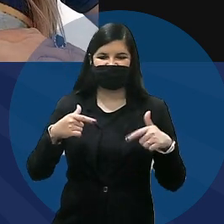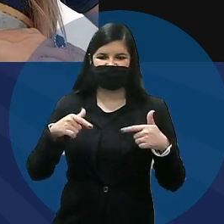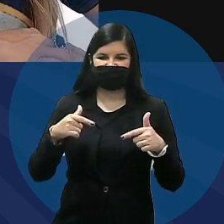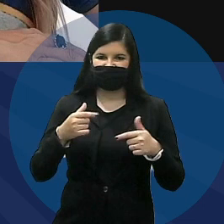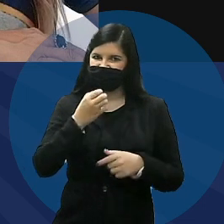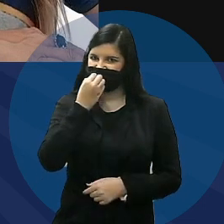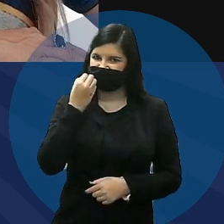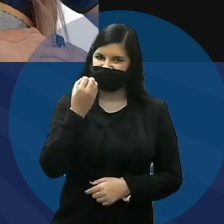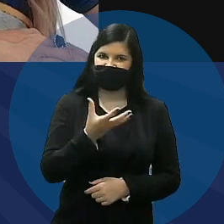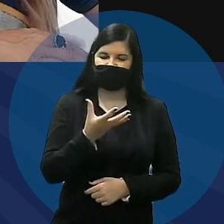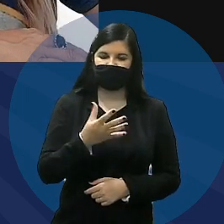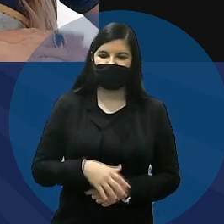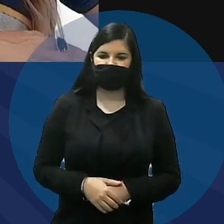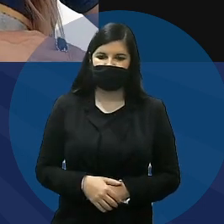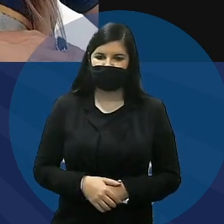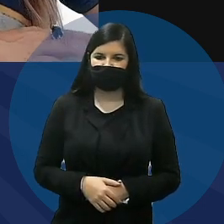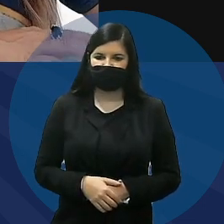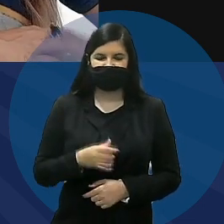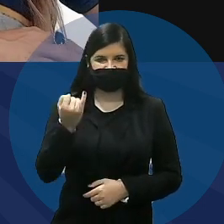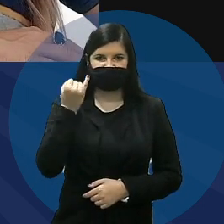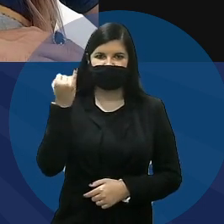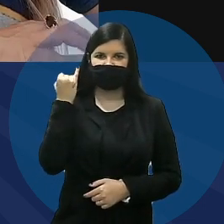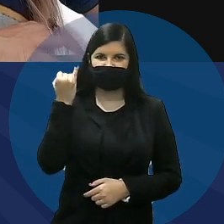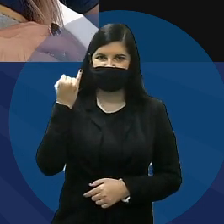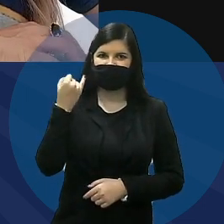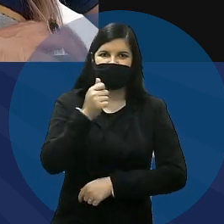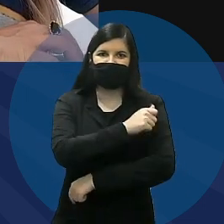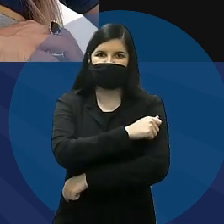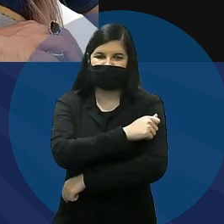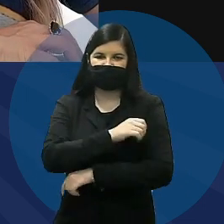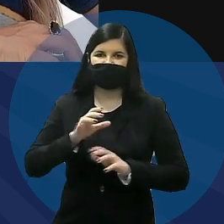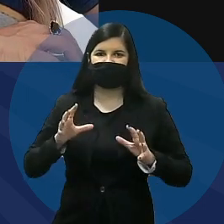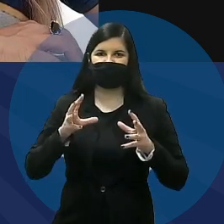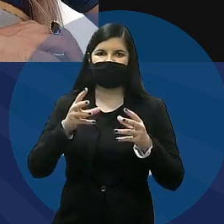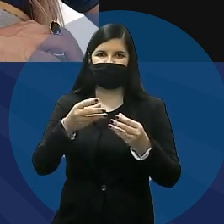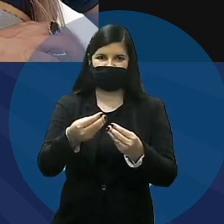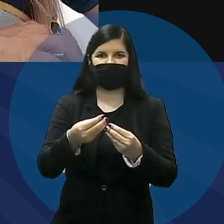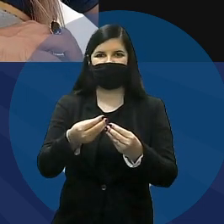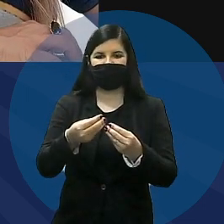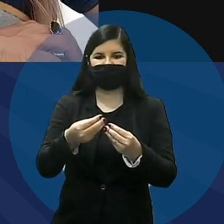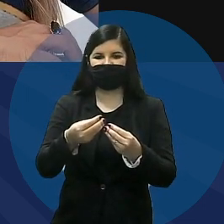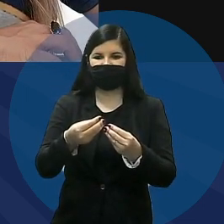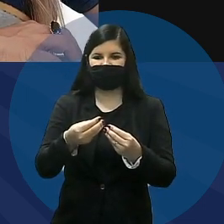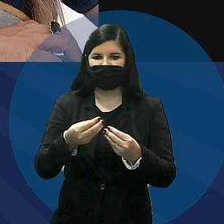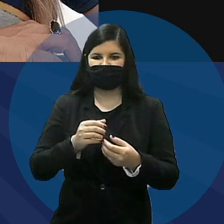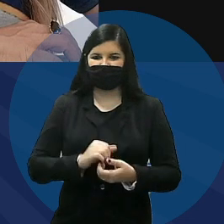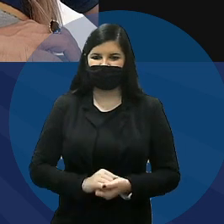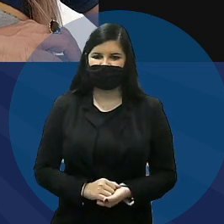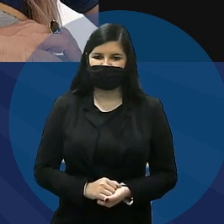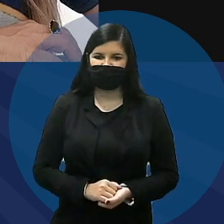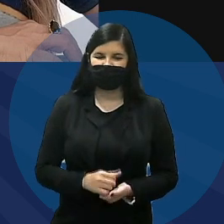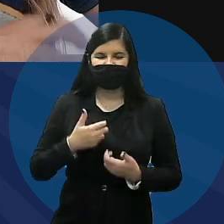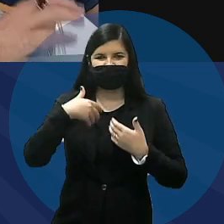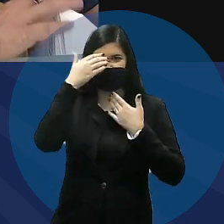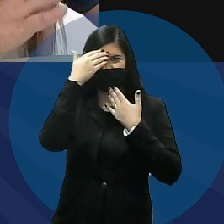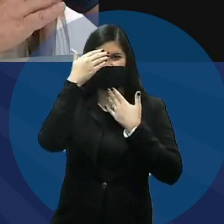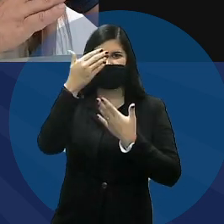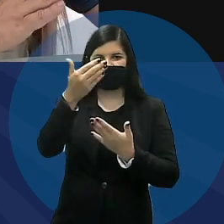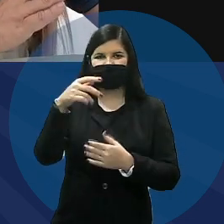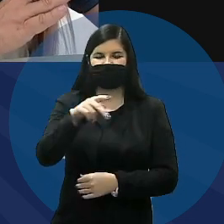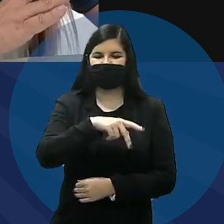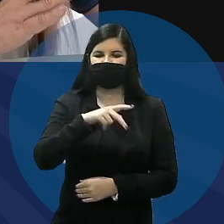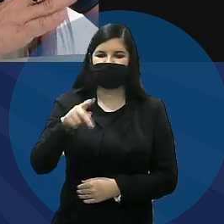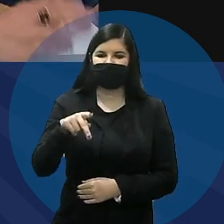bom, foi de grande relevância para os alunos, né? Tenho toda certeza disso. Obrigado, e, assim, obrigado. Quero só agradecer ao